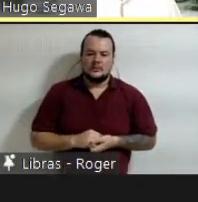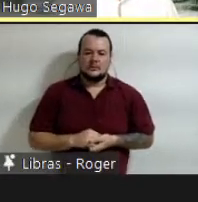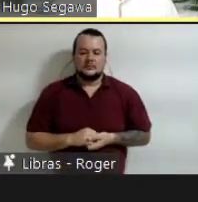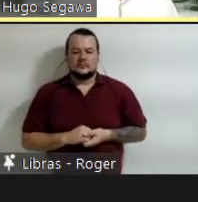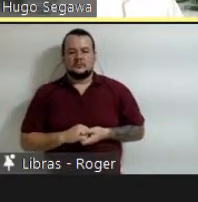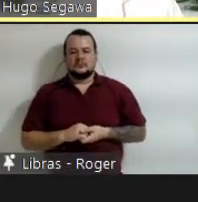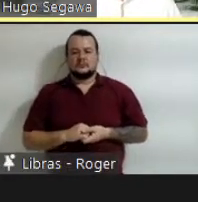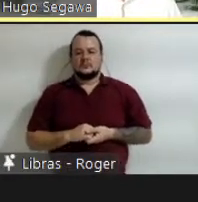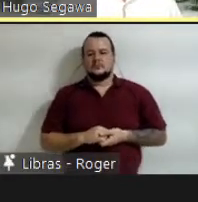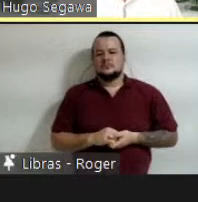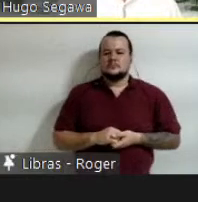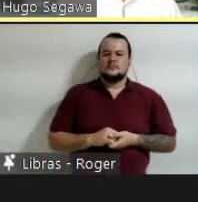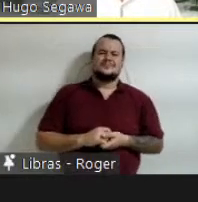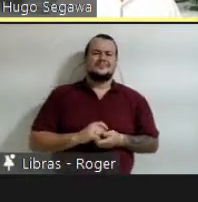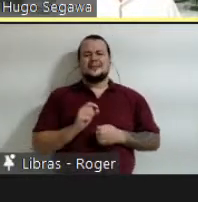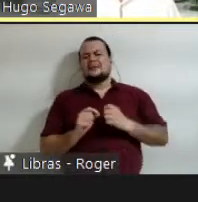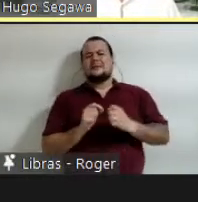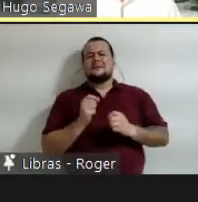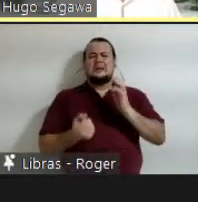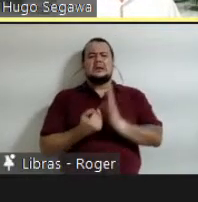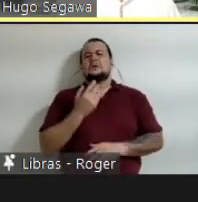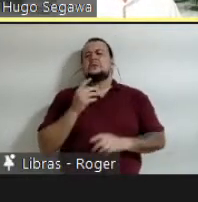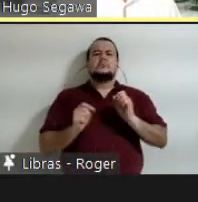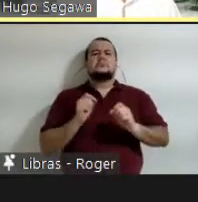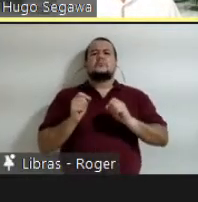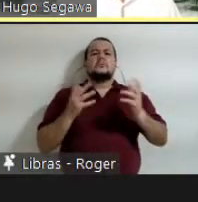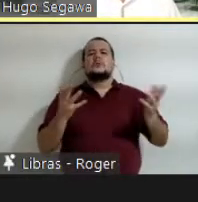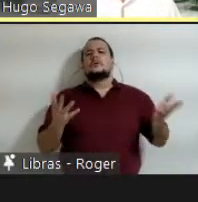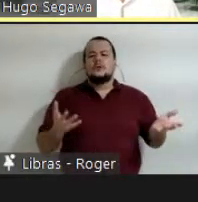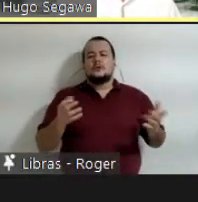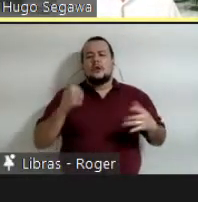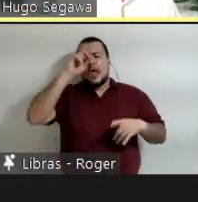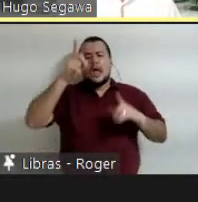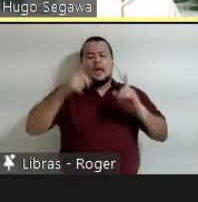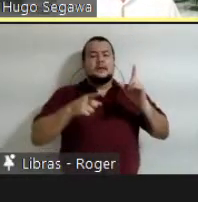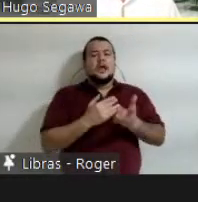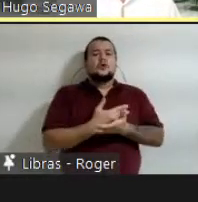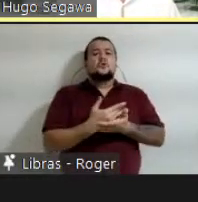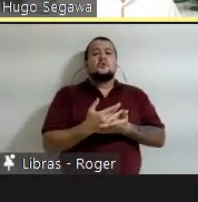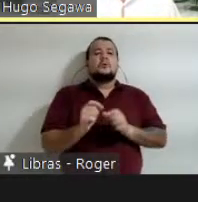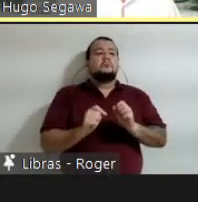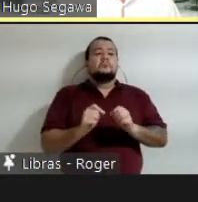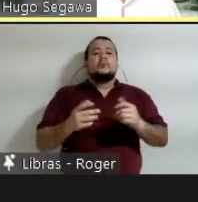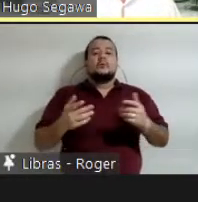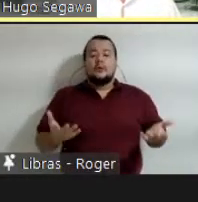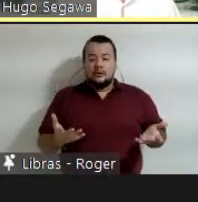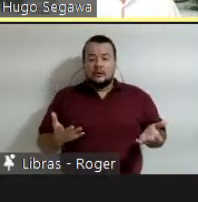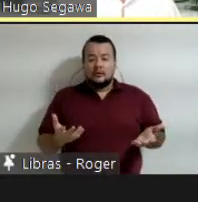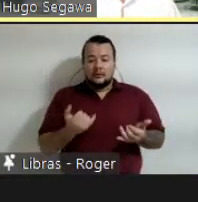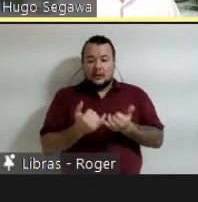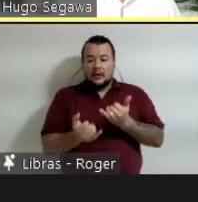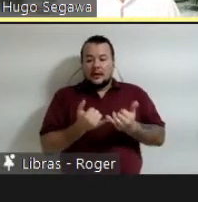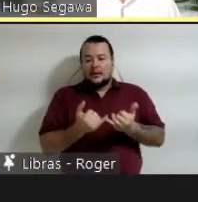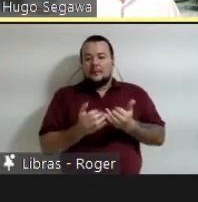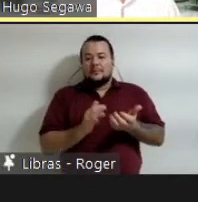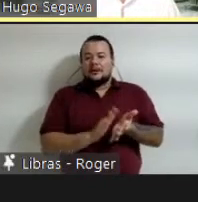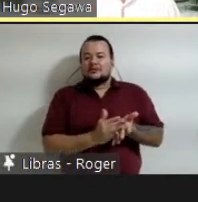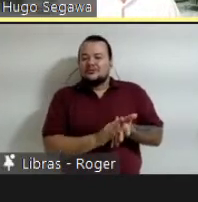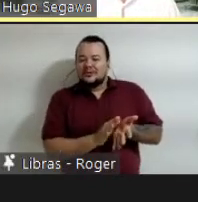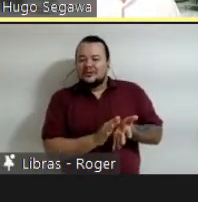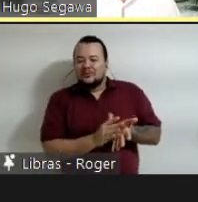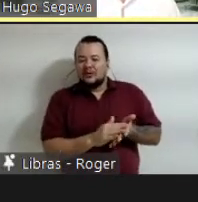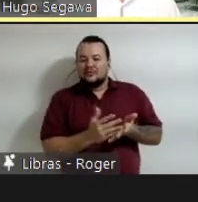Quem inventou o quê? Isso parece... Será que isso parece aquele... Parece o sambódromo, né? O sambódromo que abriu a perna, né? Para ficar em pé.